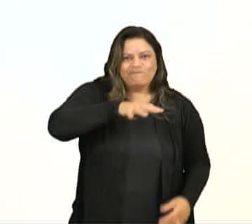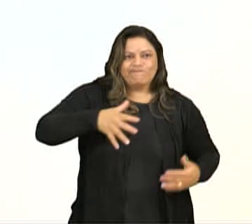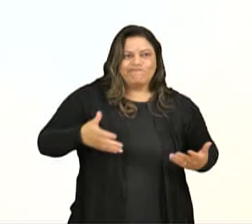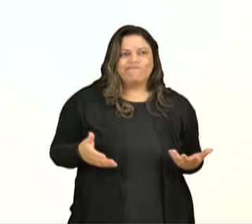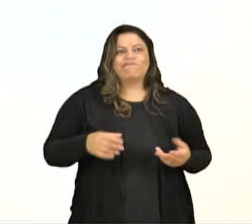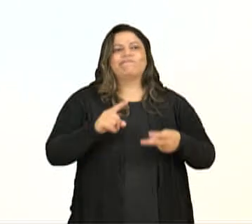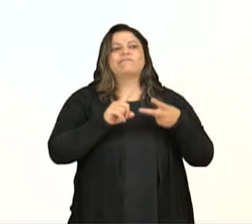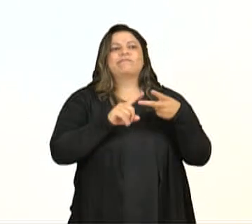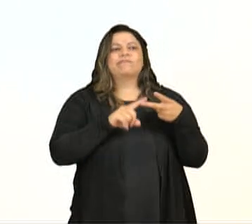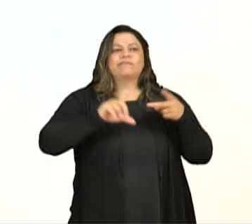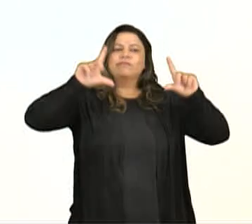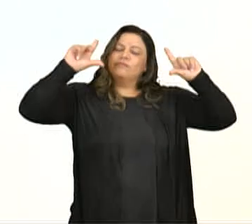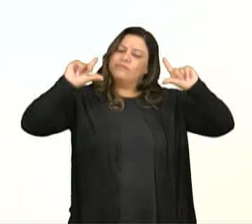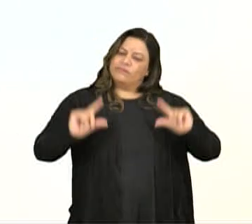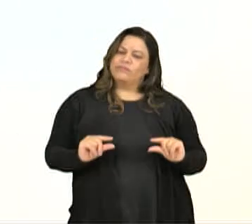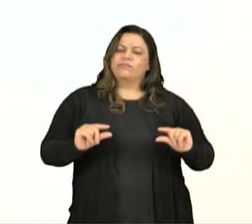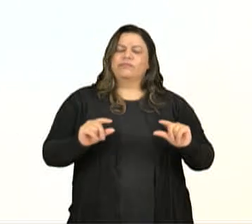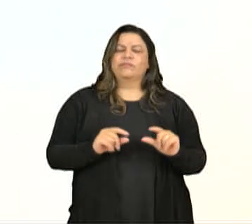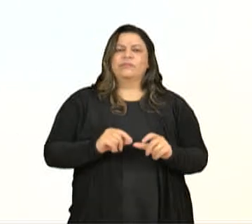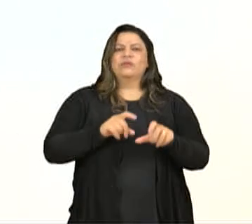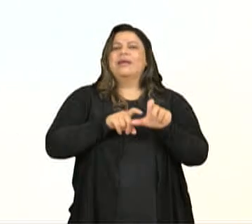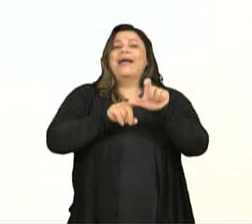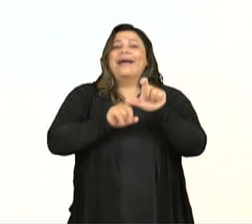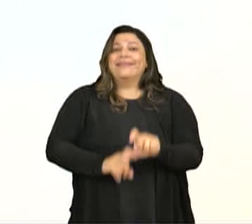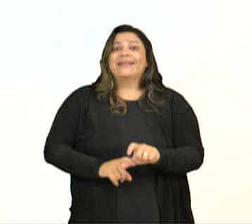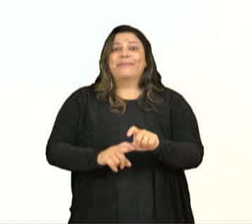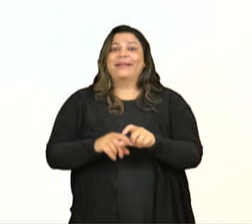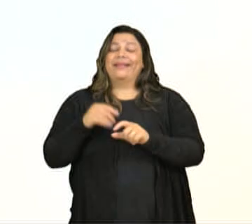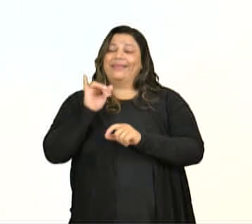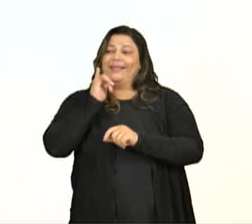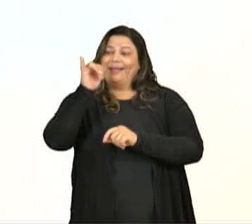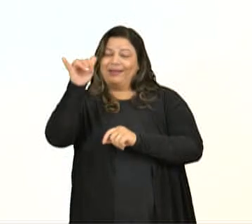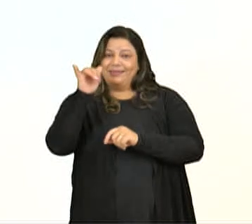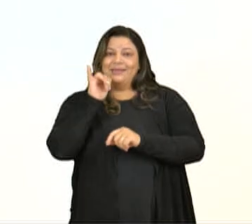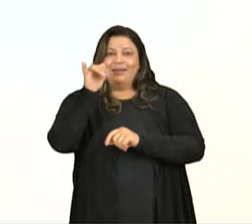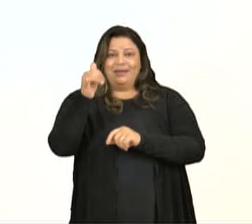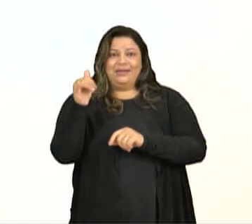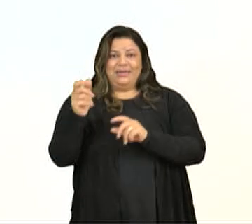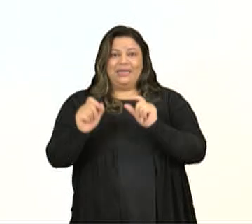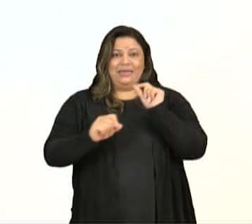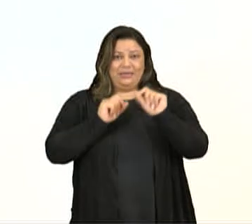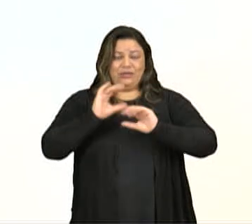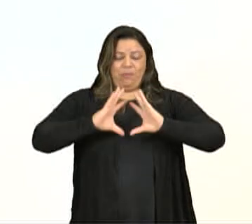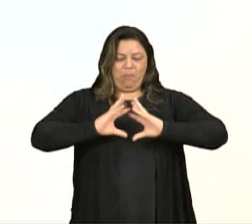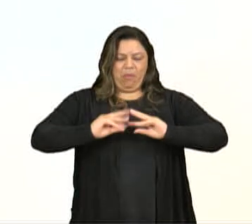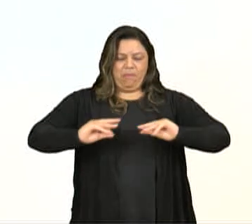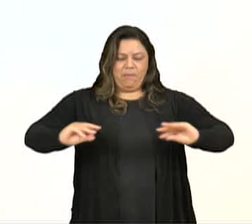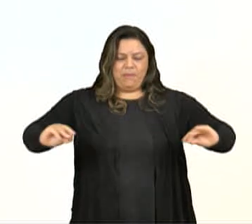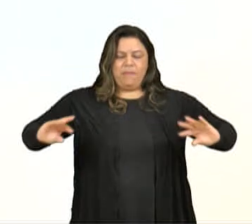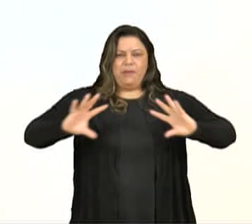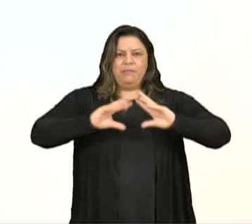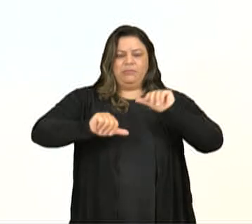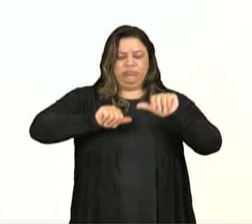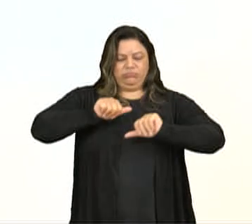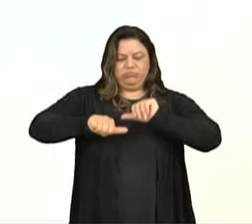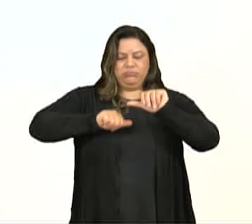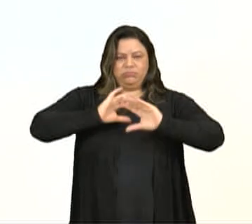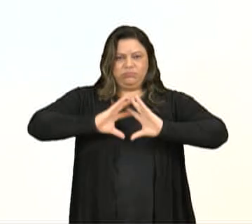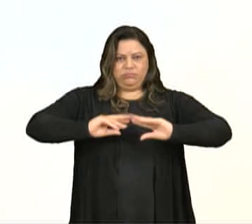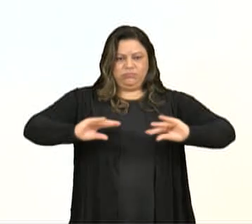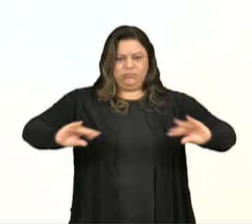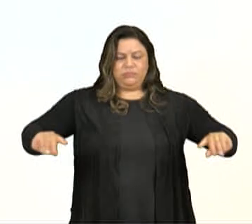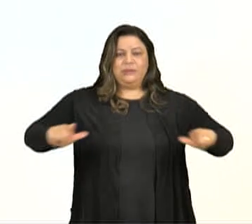vantagem, reduzem a dependência energética dos combustíveis fósseis, que são aqueles recursos que